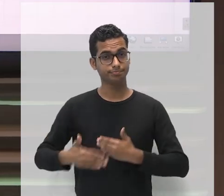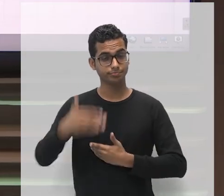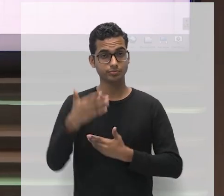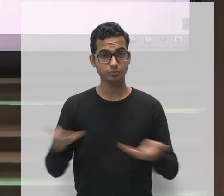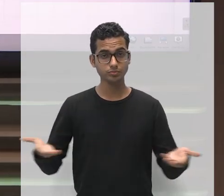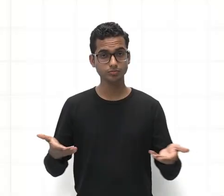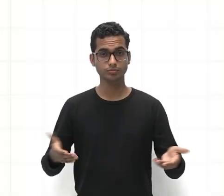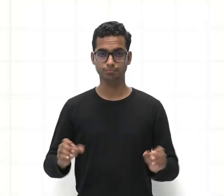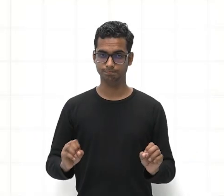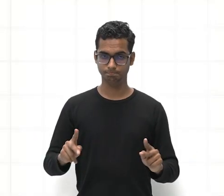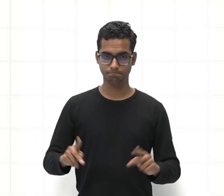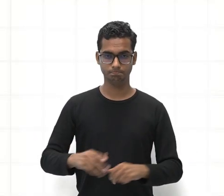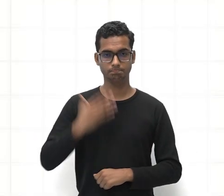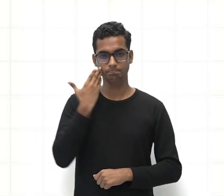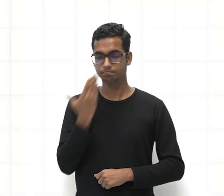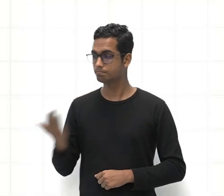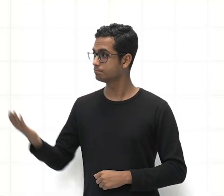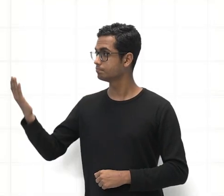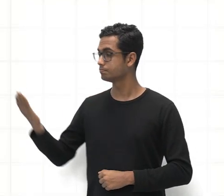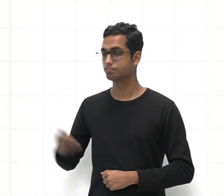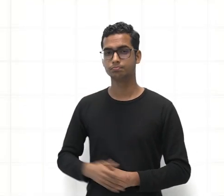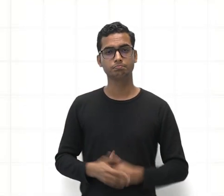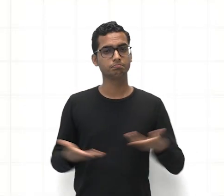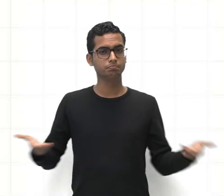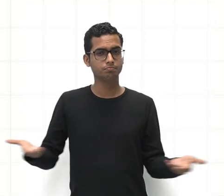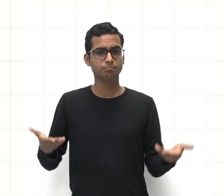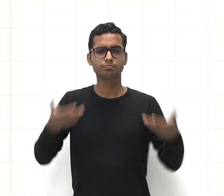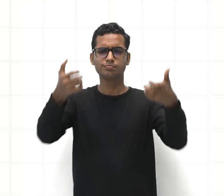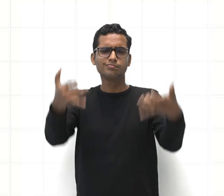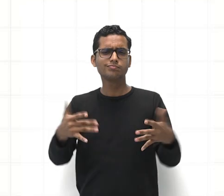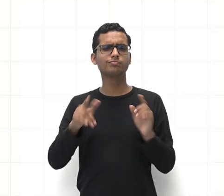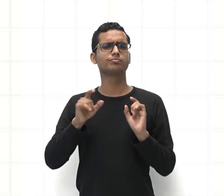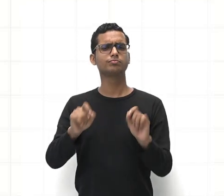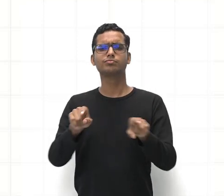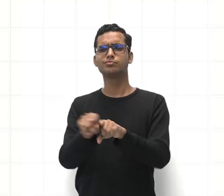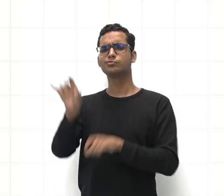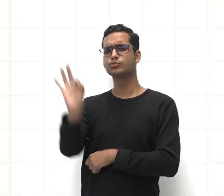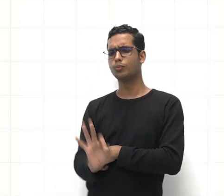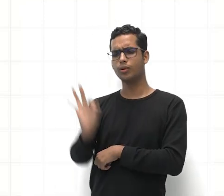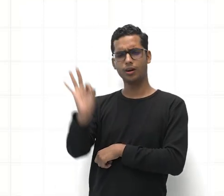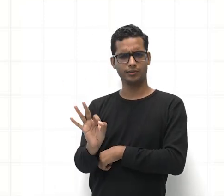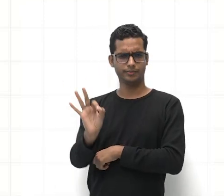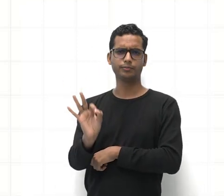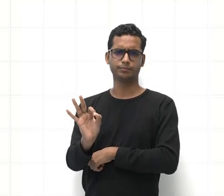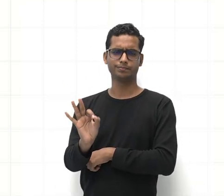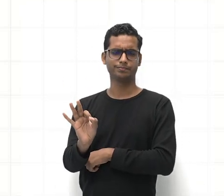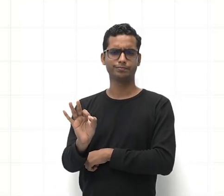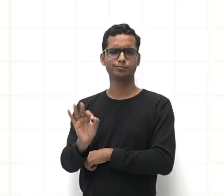mesma. Então, vamos realizar aqui a nossa definição de porcentagem.